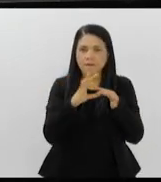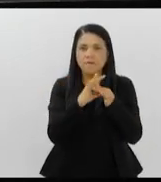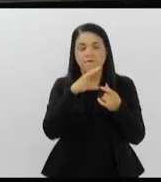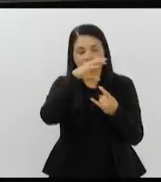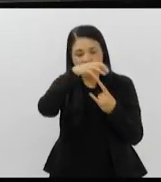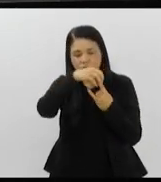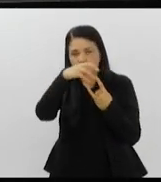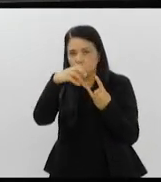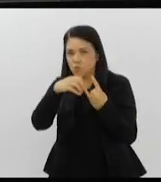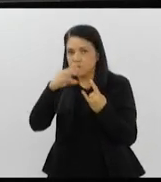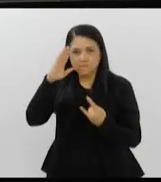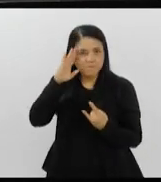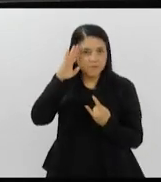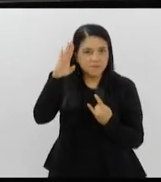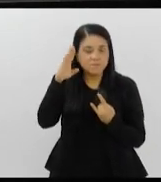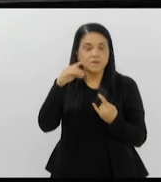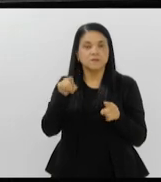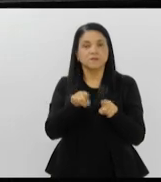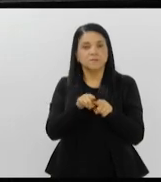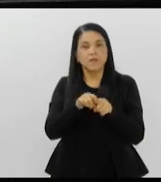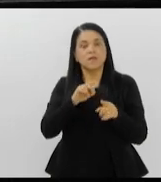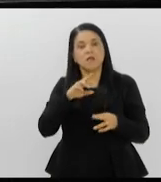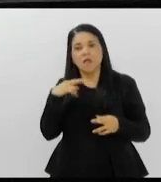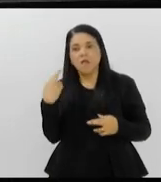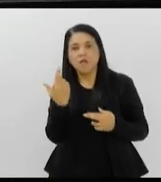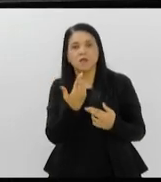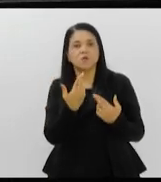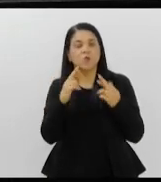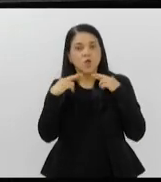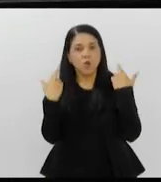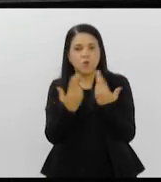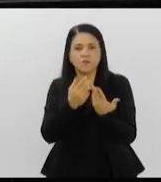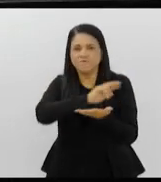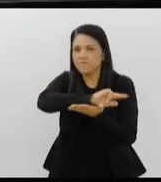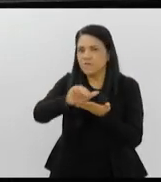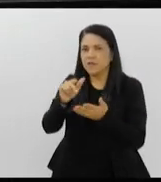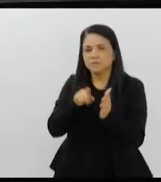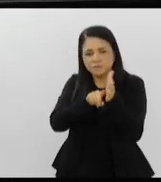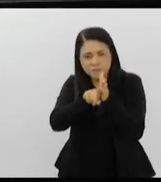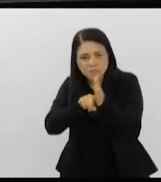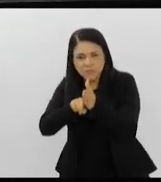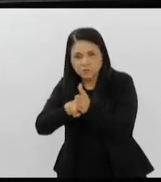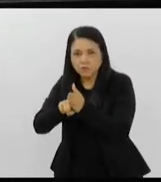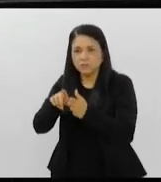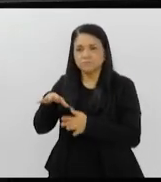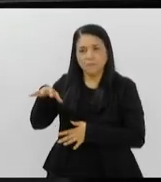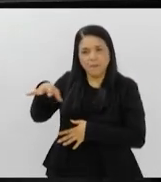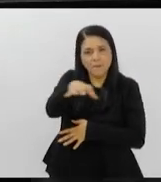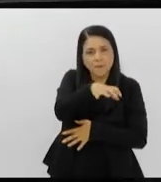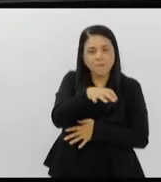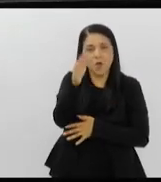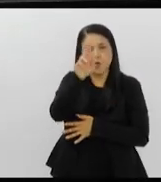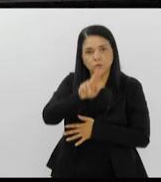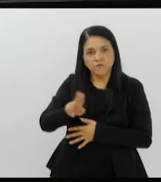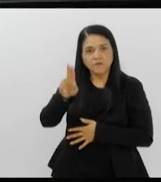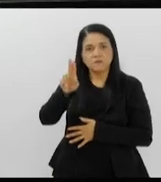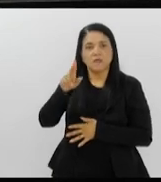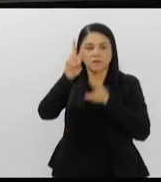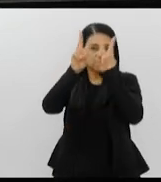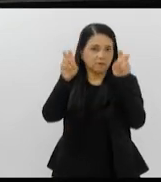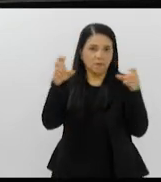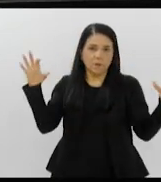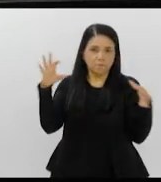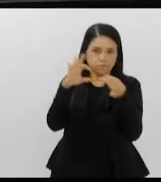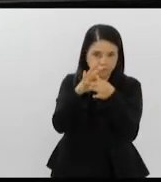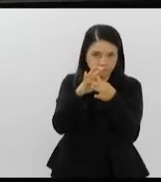Fiocruz, essencialmente, mas que reúne diversos pesquisadores das mais diferentes universidades sobre o tema. E também